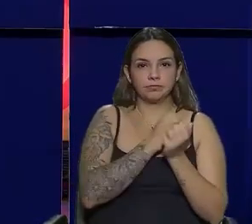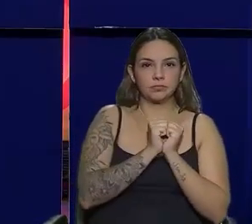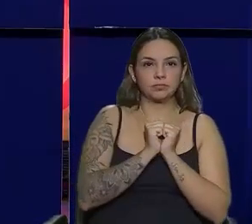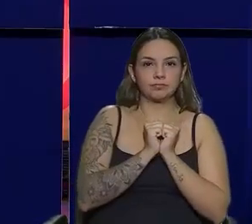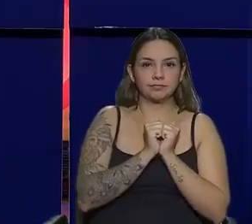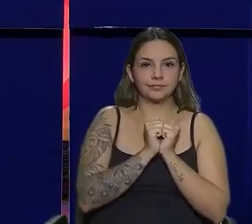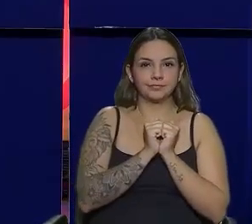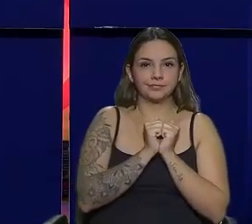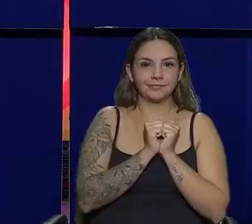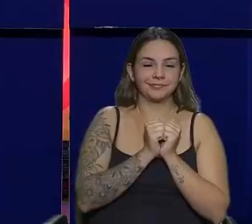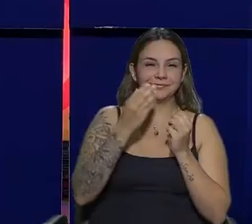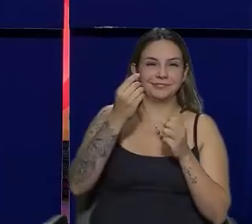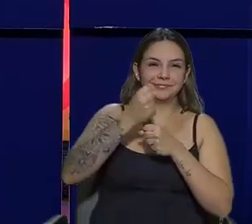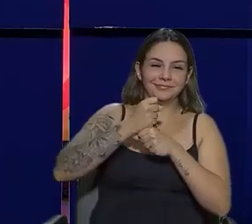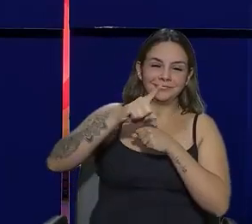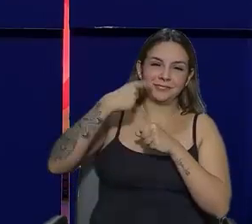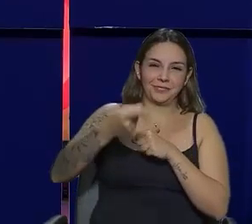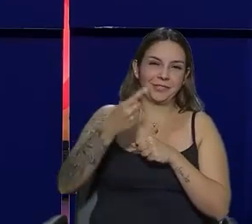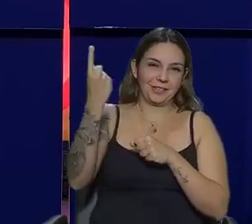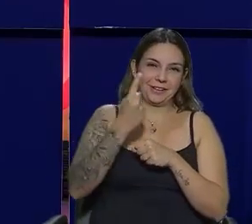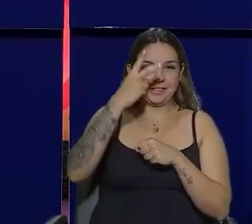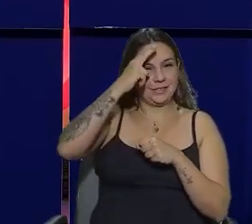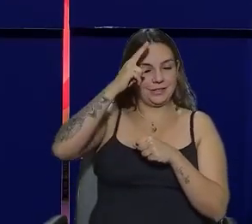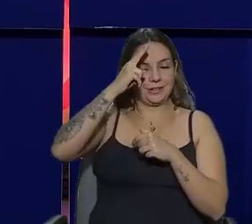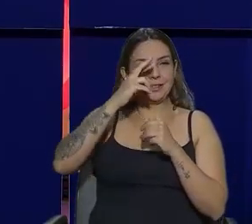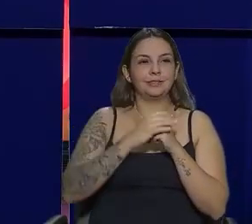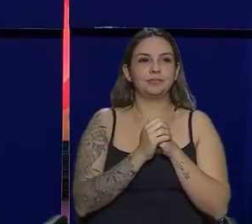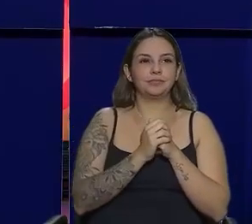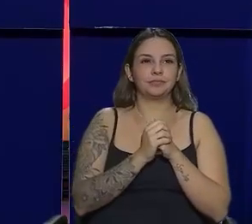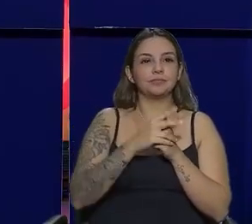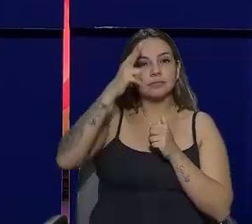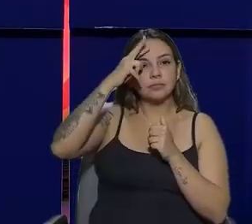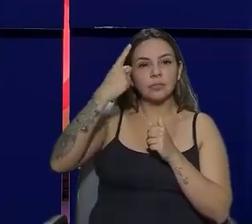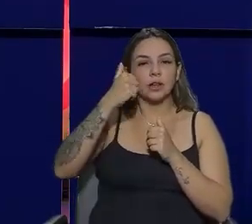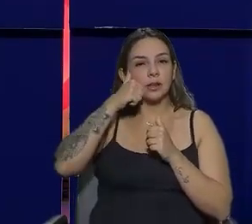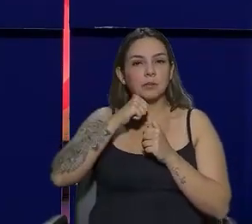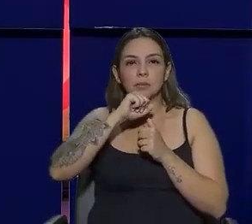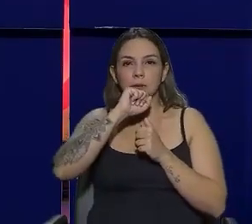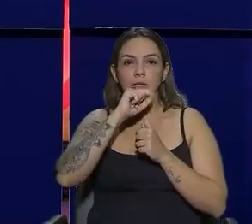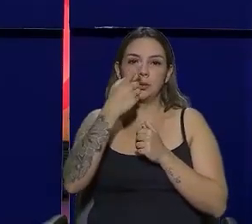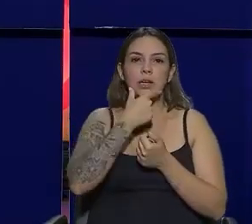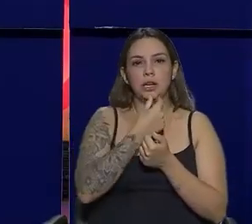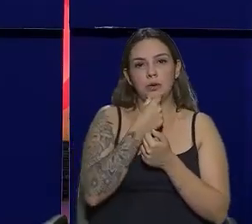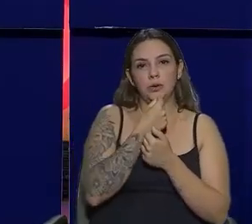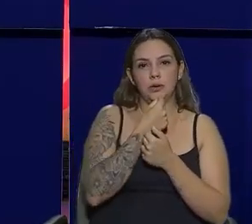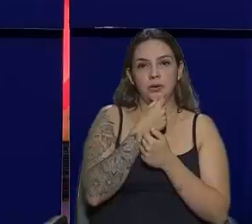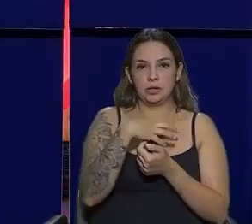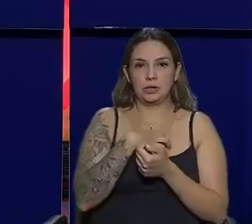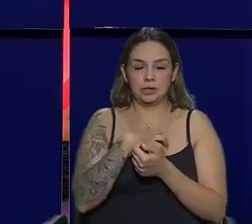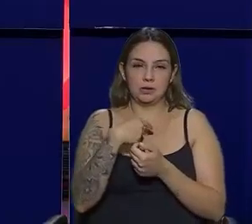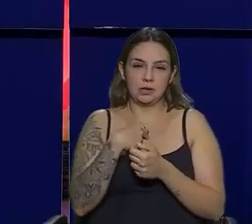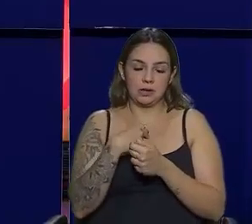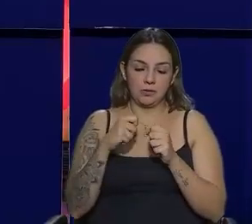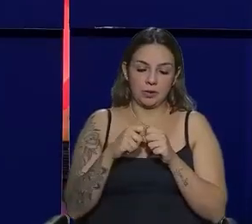convivência, muitos anos depois apareceu nessa história, mas essa história é uma mãe e um menino. O sentimento